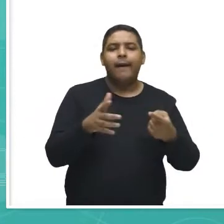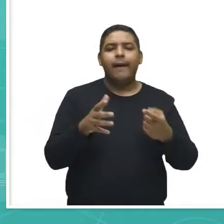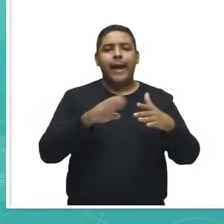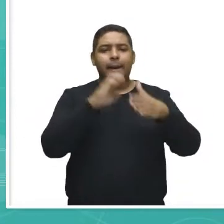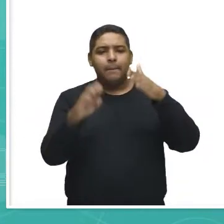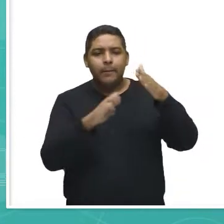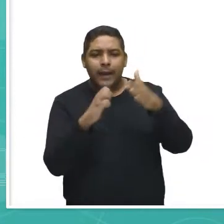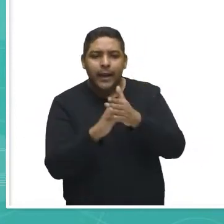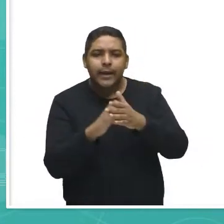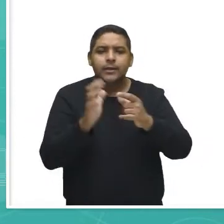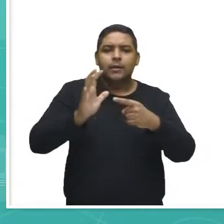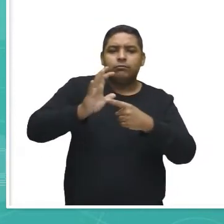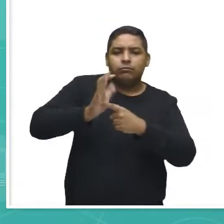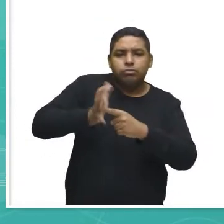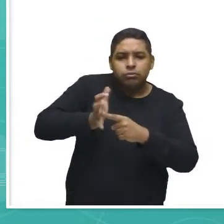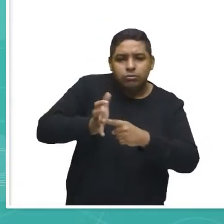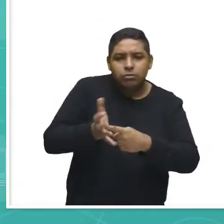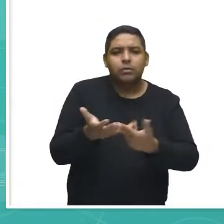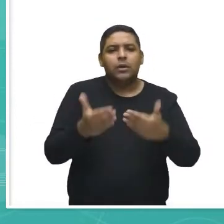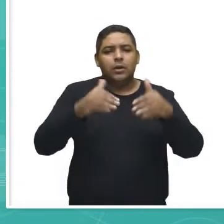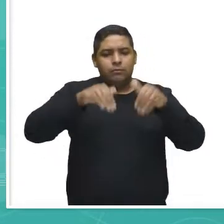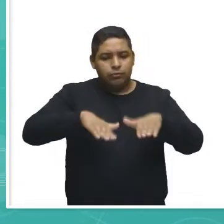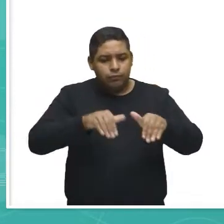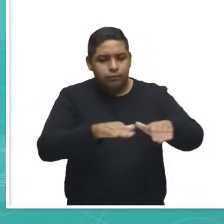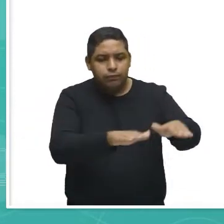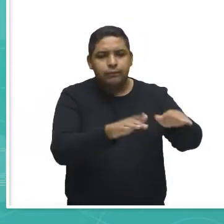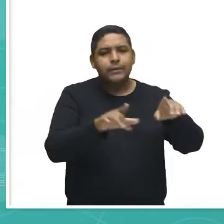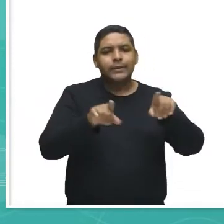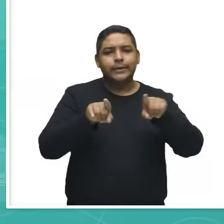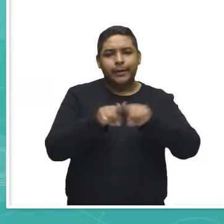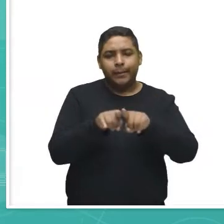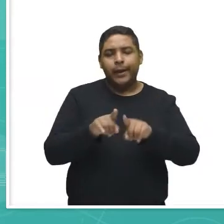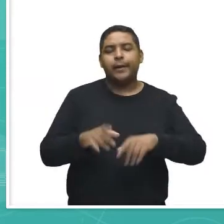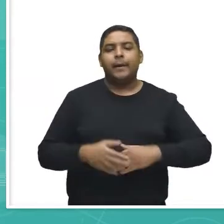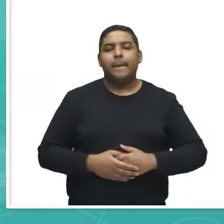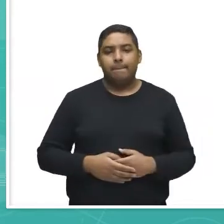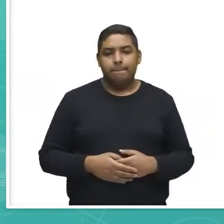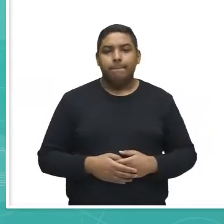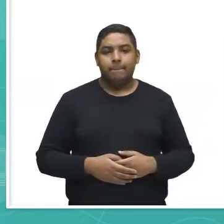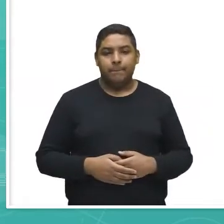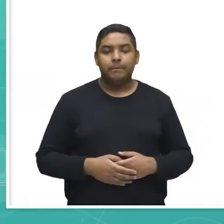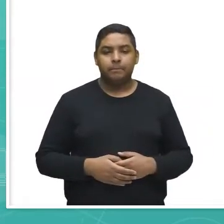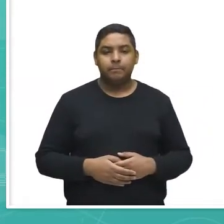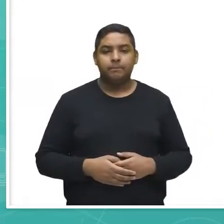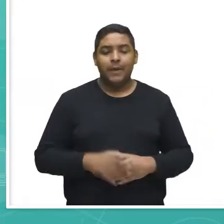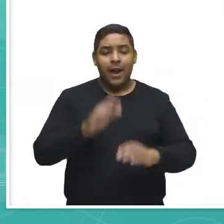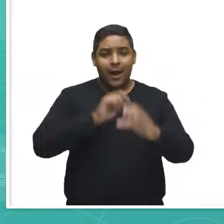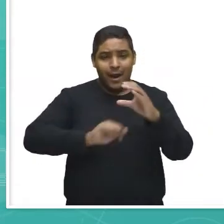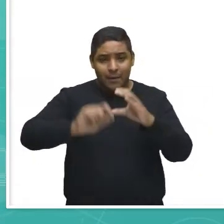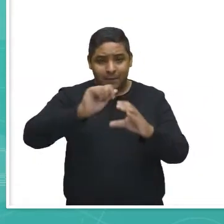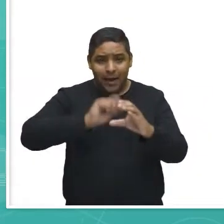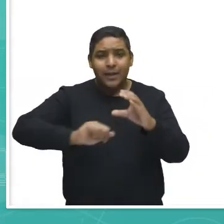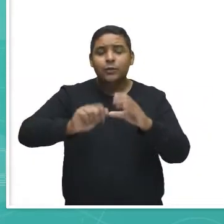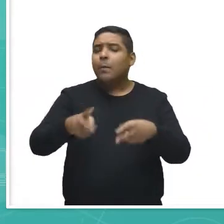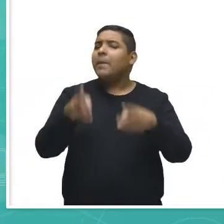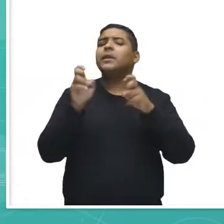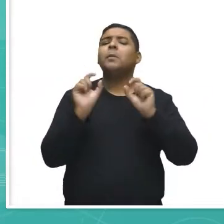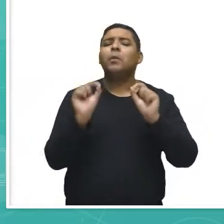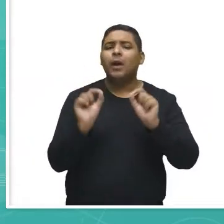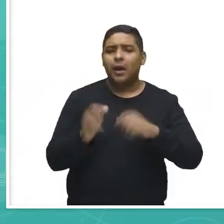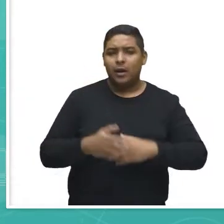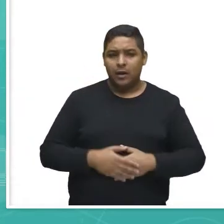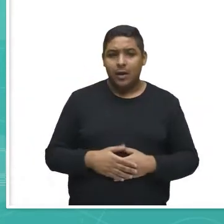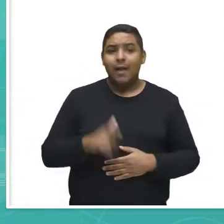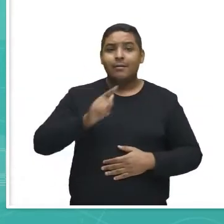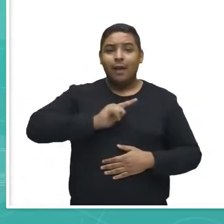tá? Entre outros meios de produção, a gente observa também que no meio capitalista vai existir o quê? A mão de